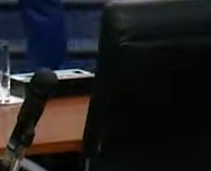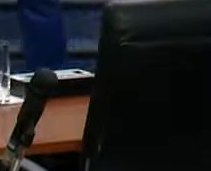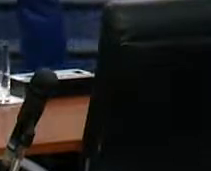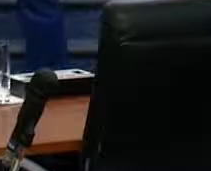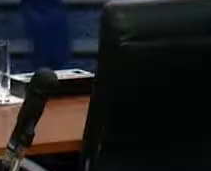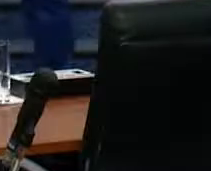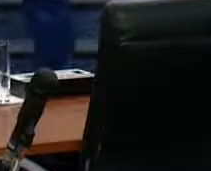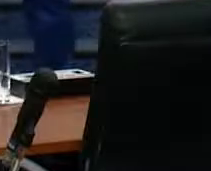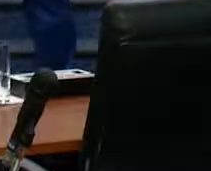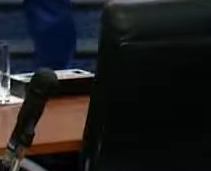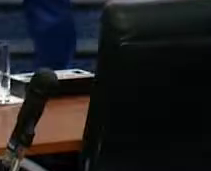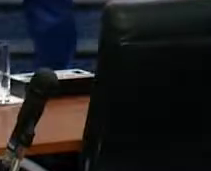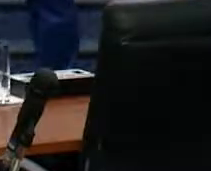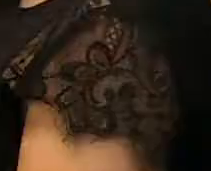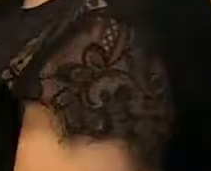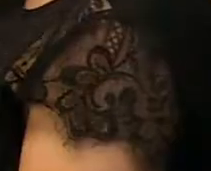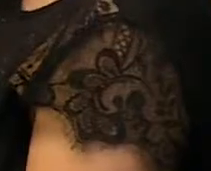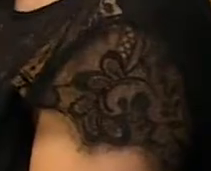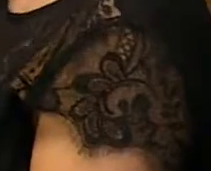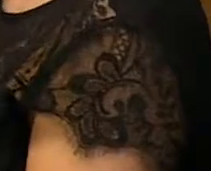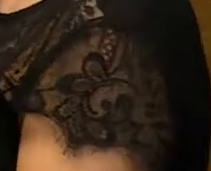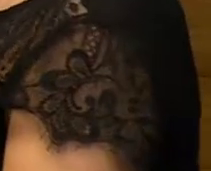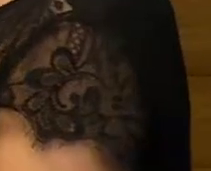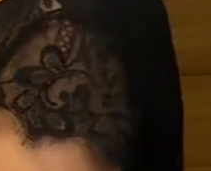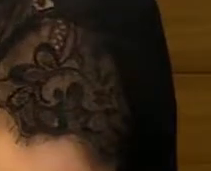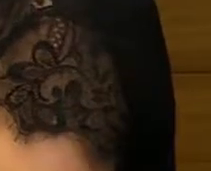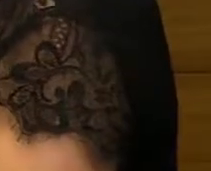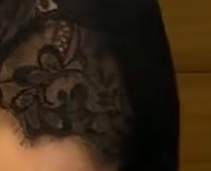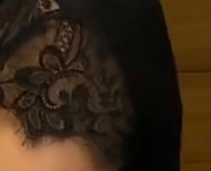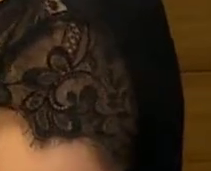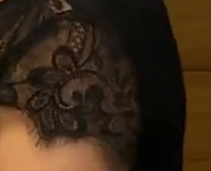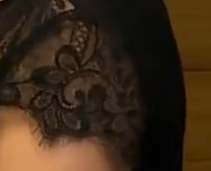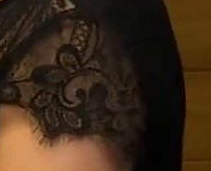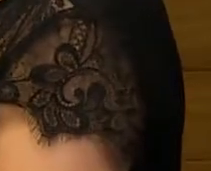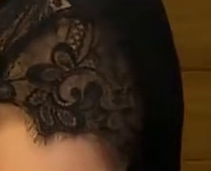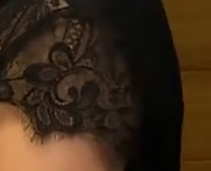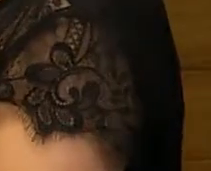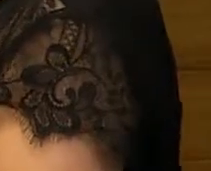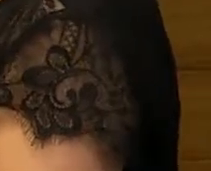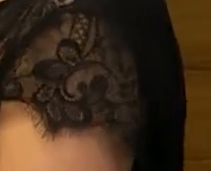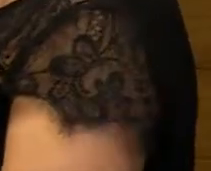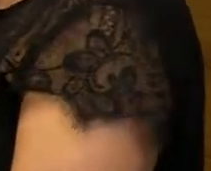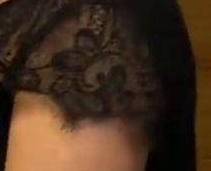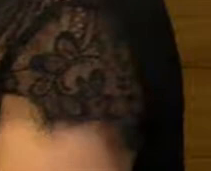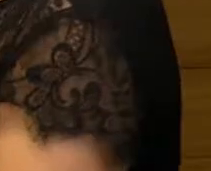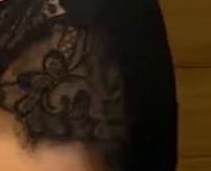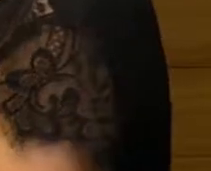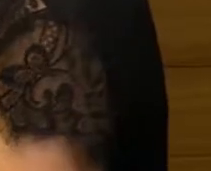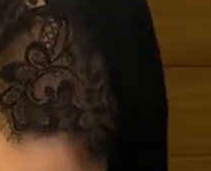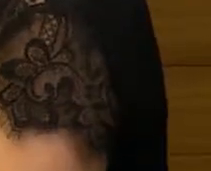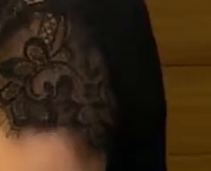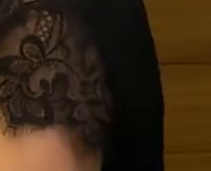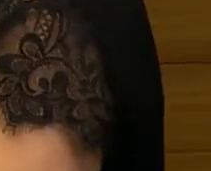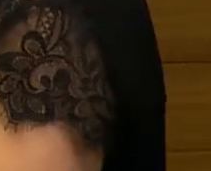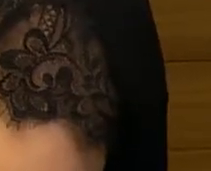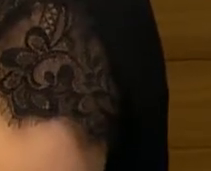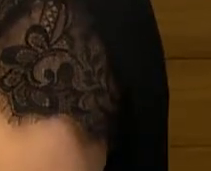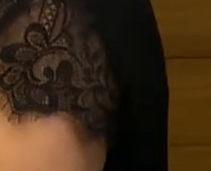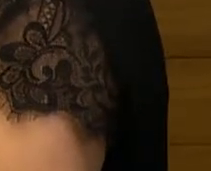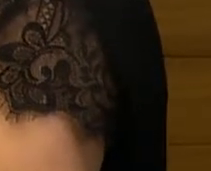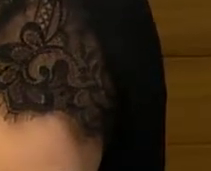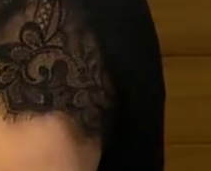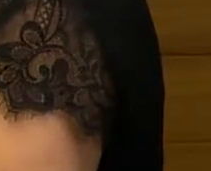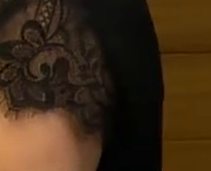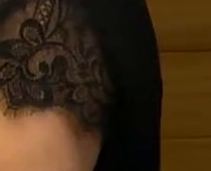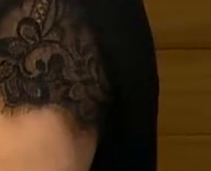eu comecei a contar a nossa história, mas eu não cheguei a uma conclusão, porque ela não tem conclusão ainda, né? Nós estamos só começando uma história. E a